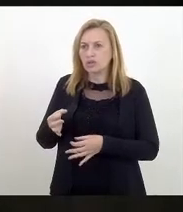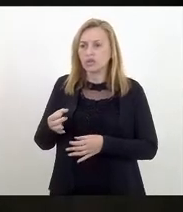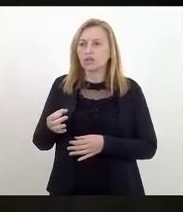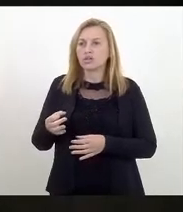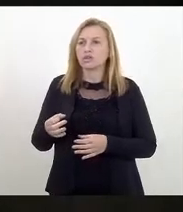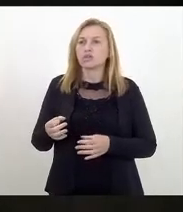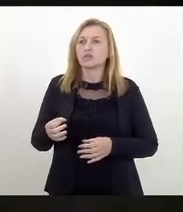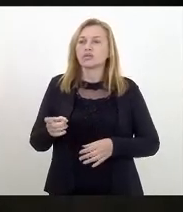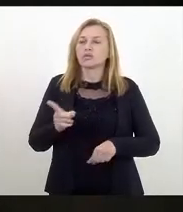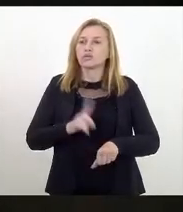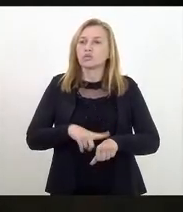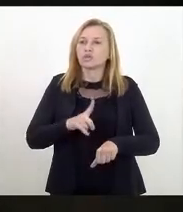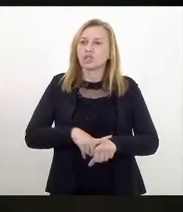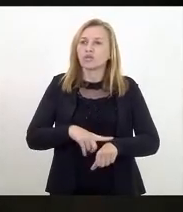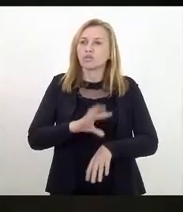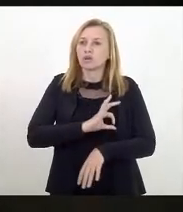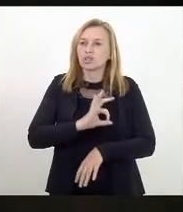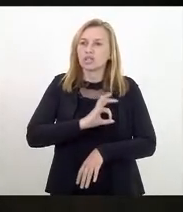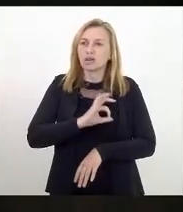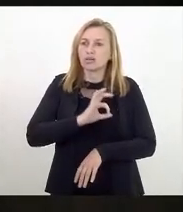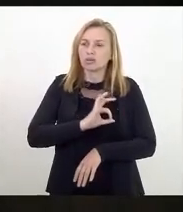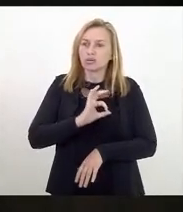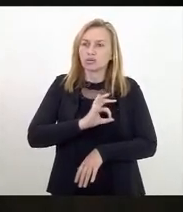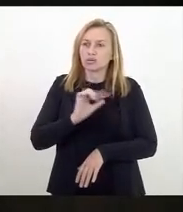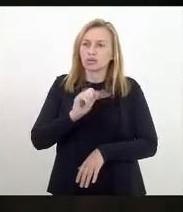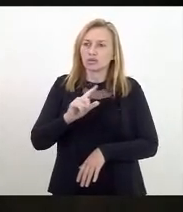carreira dos policiais civis, mas queria ouvi-lo, por favor.